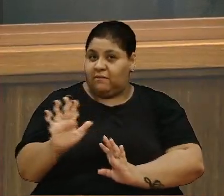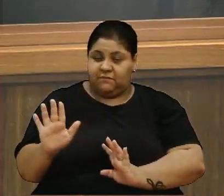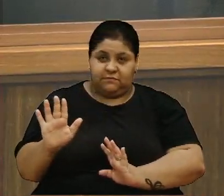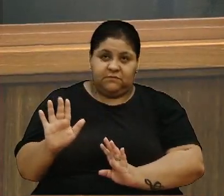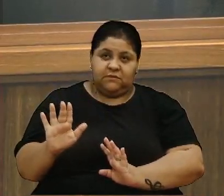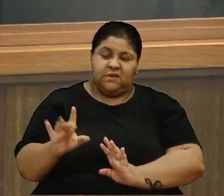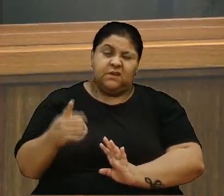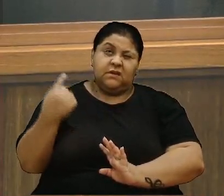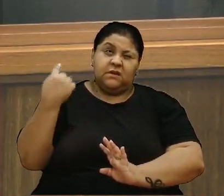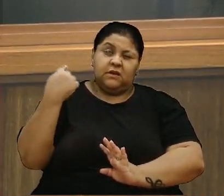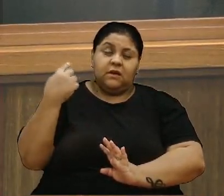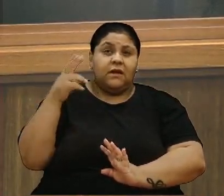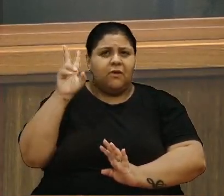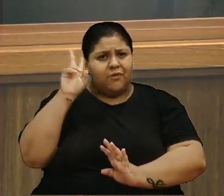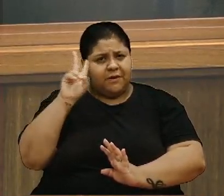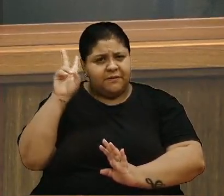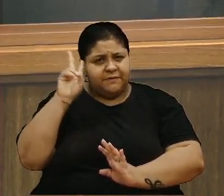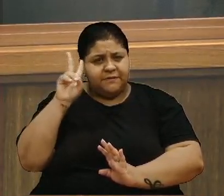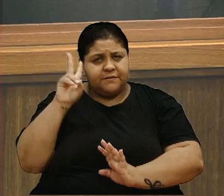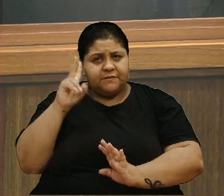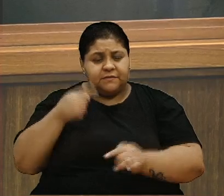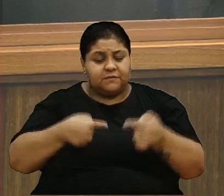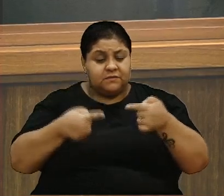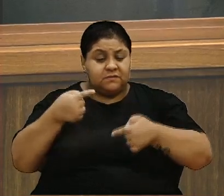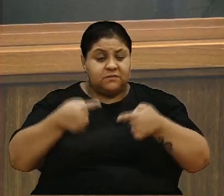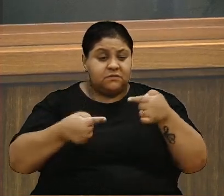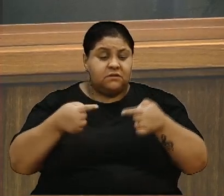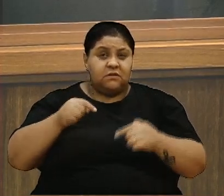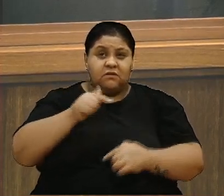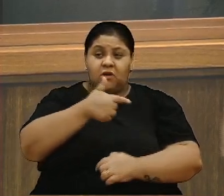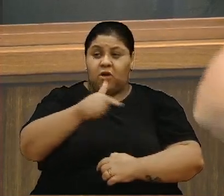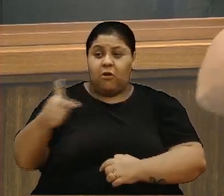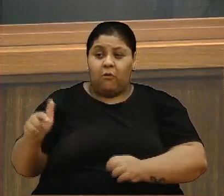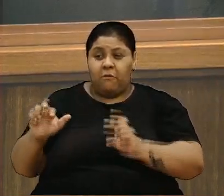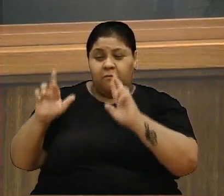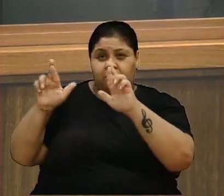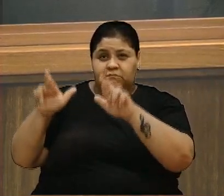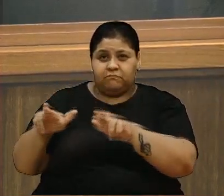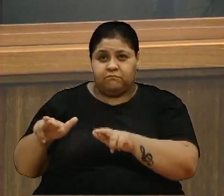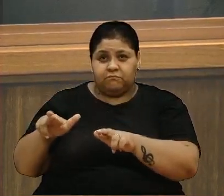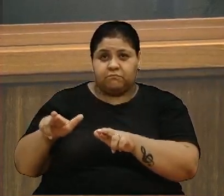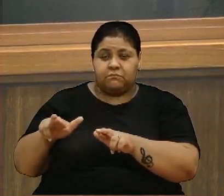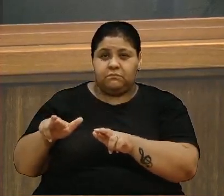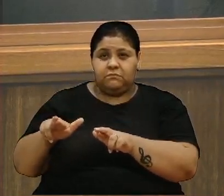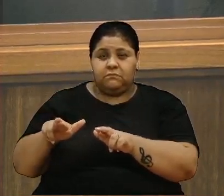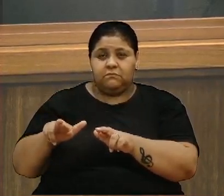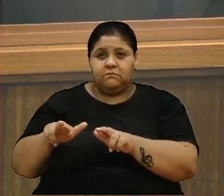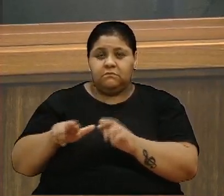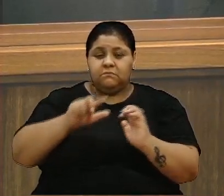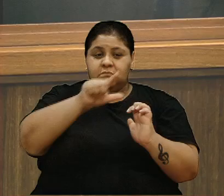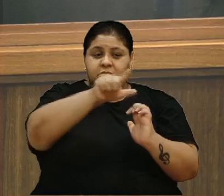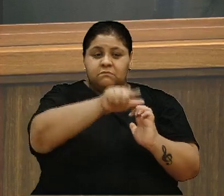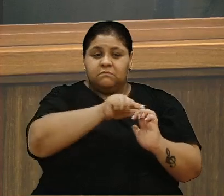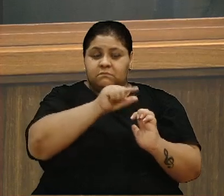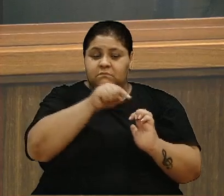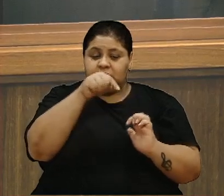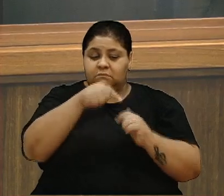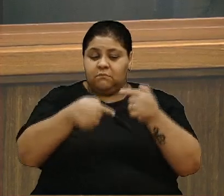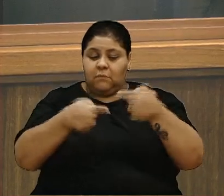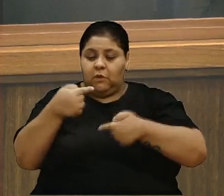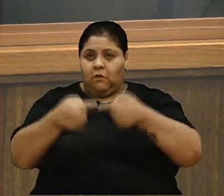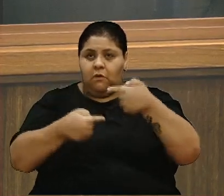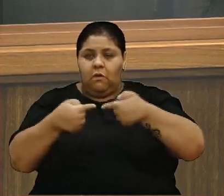À época, eu lembro dos debates que teve em outras regiões, os empresários foram lá debater e